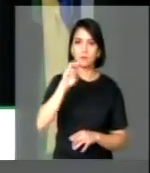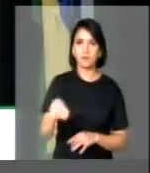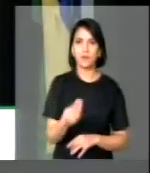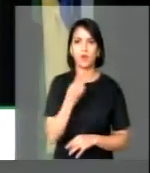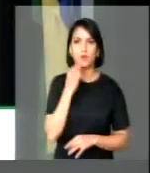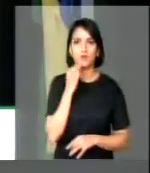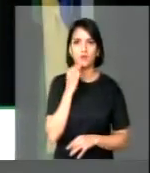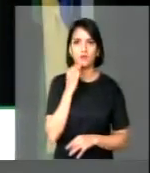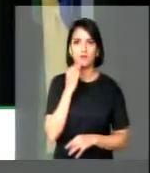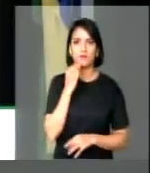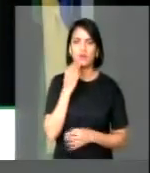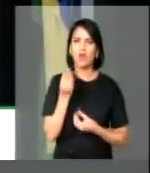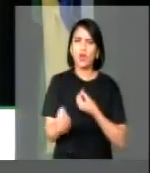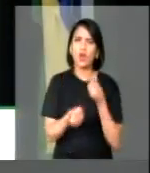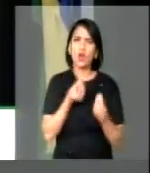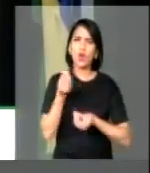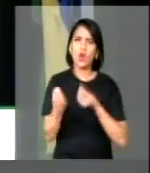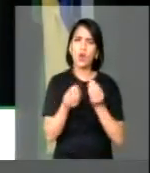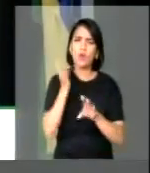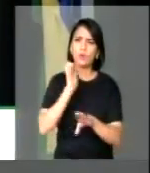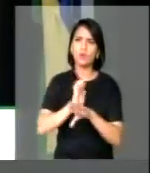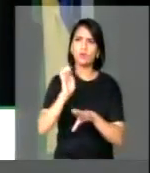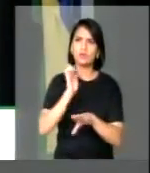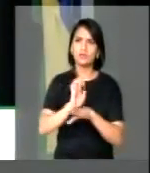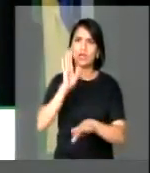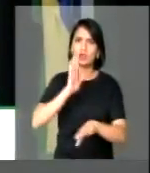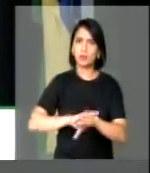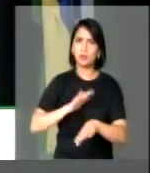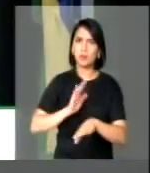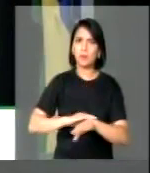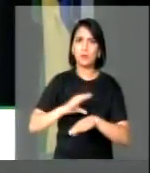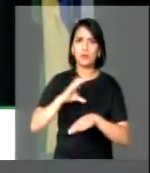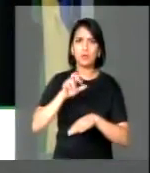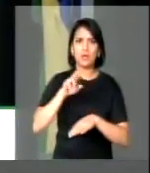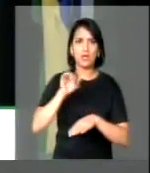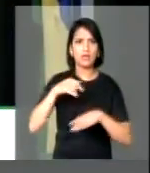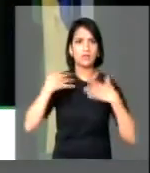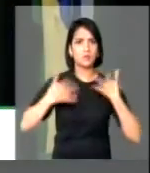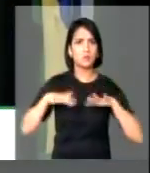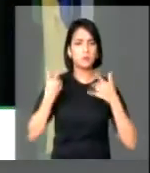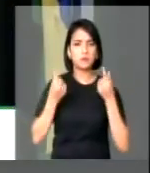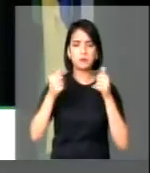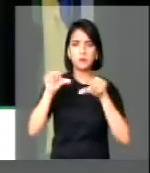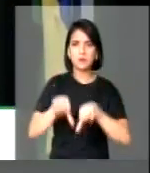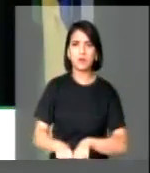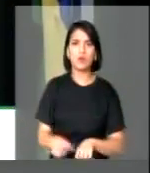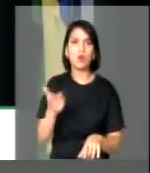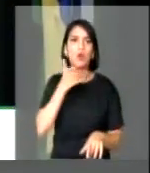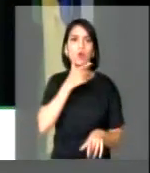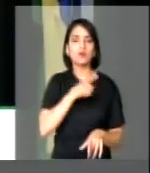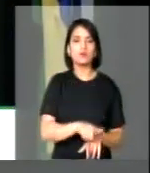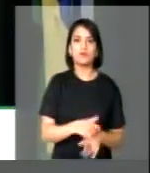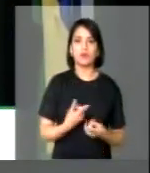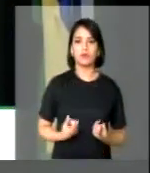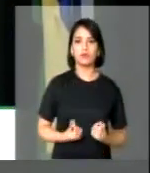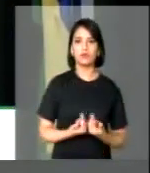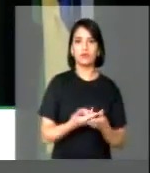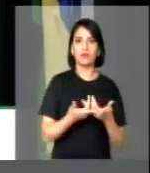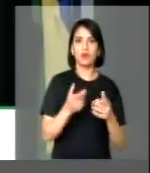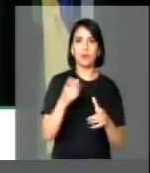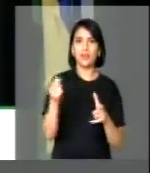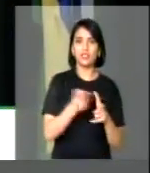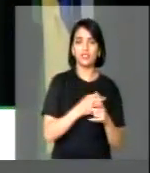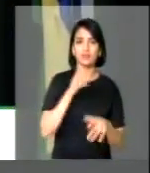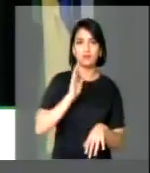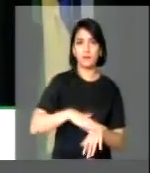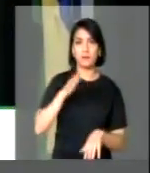Como um estado que está no auge de uma crise reúne condições econômicas para se endividar tanto? Esses